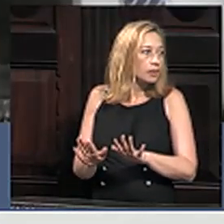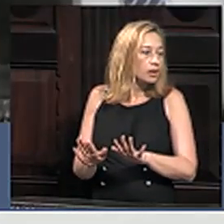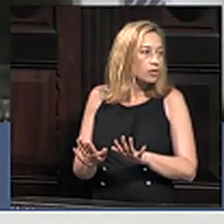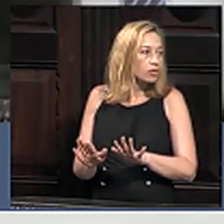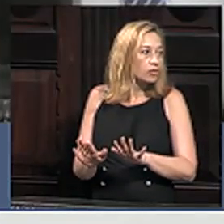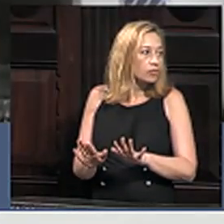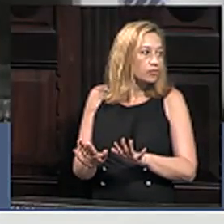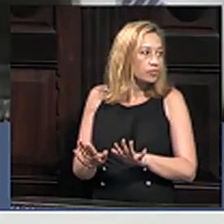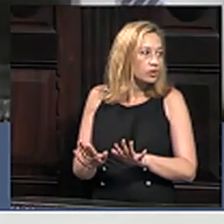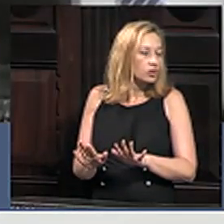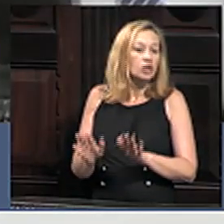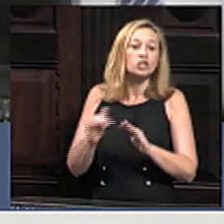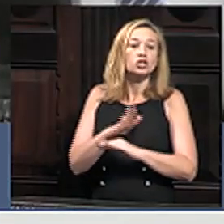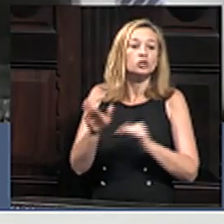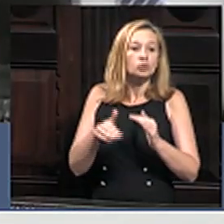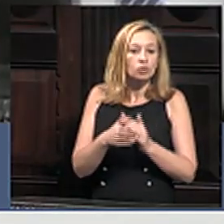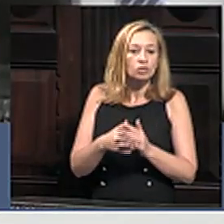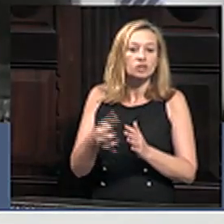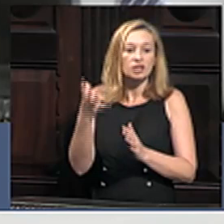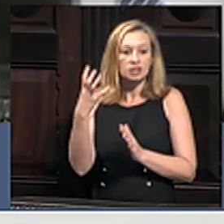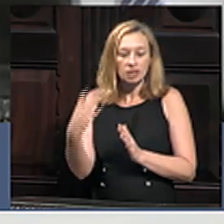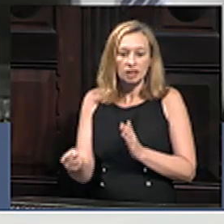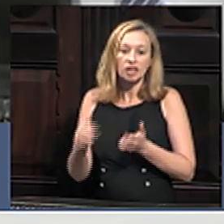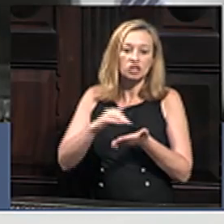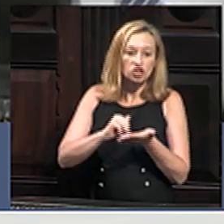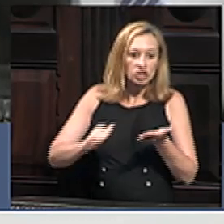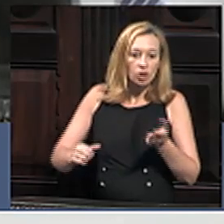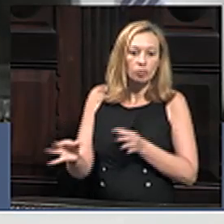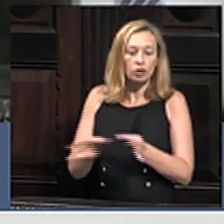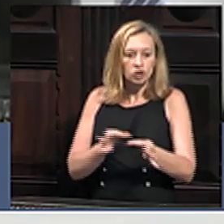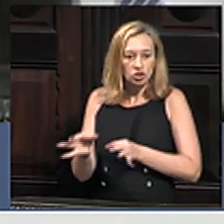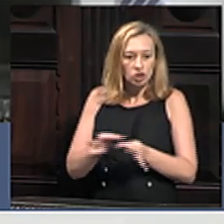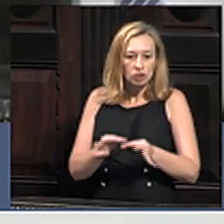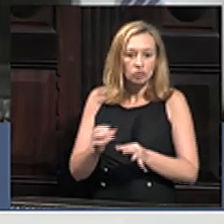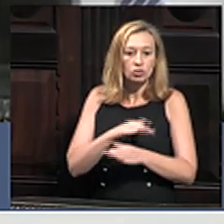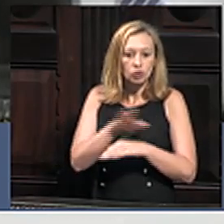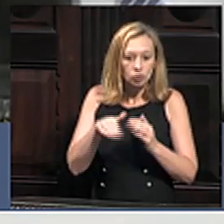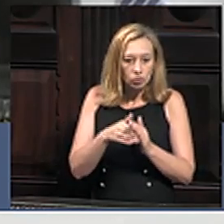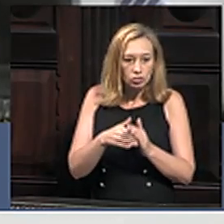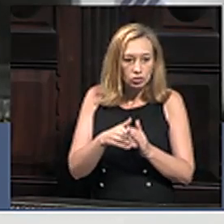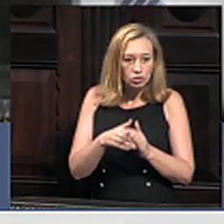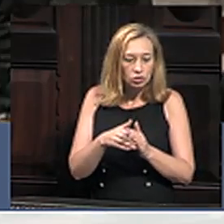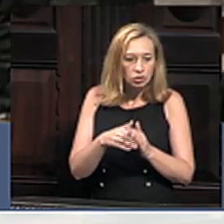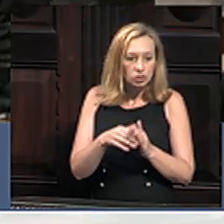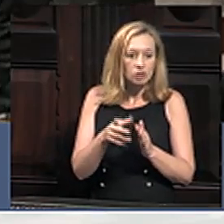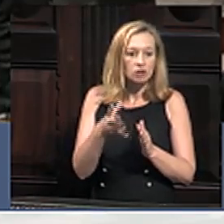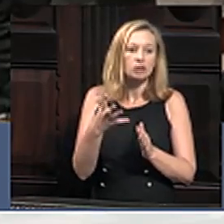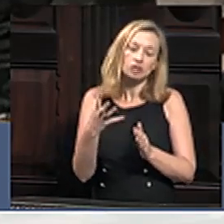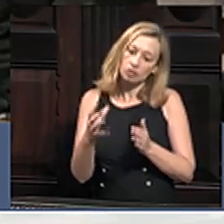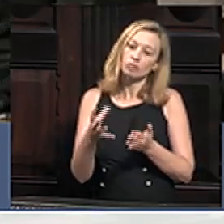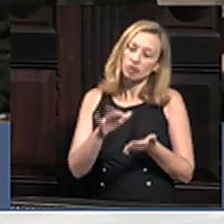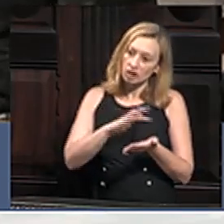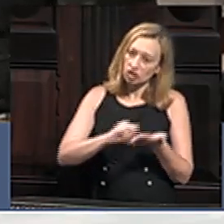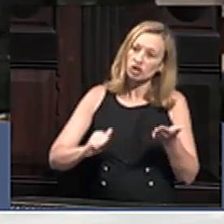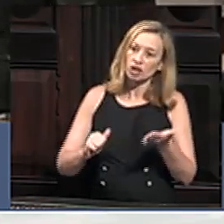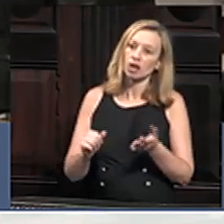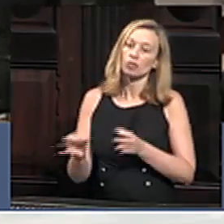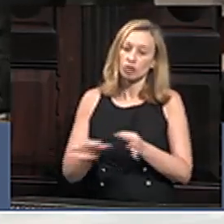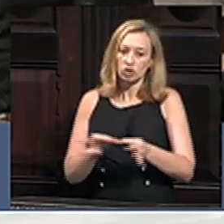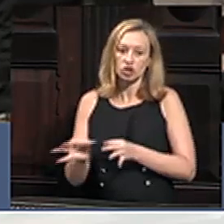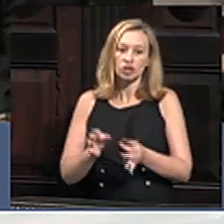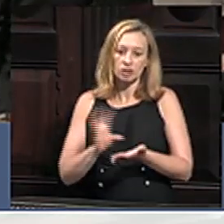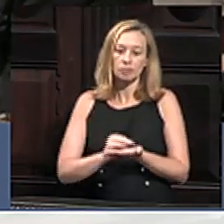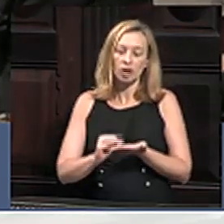soberano, se todos estiverem de acordo em retirar o projeto de pauta. Todos de acordo? Então, retirado de pauta o projeto de autoria do